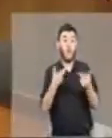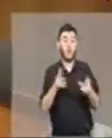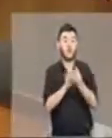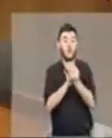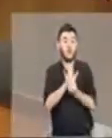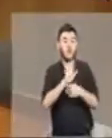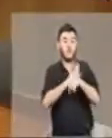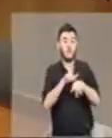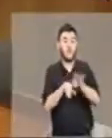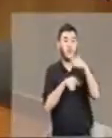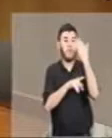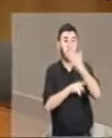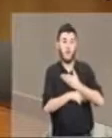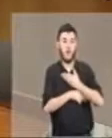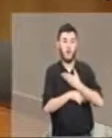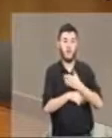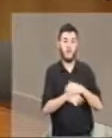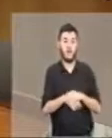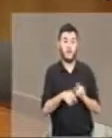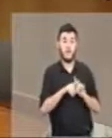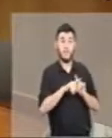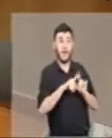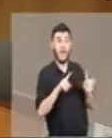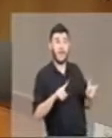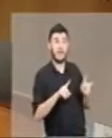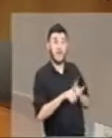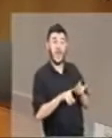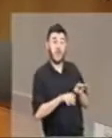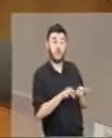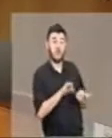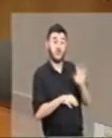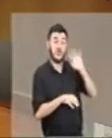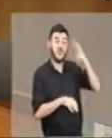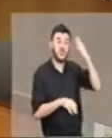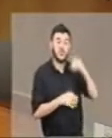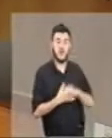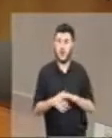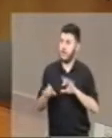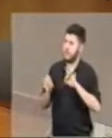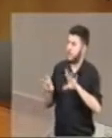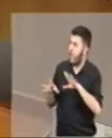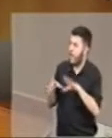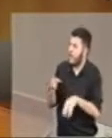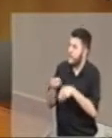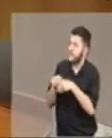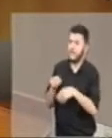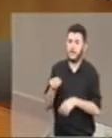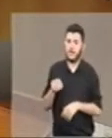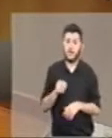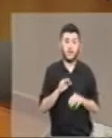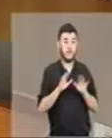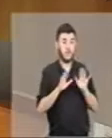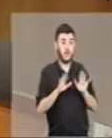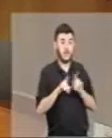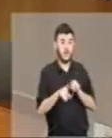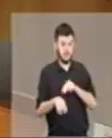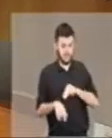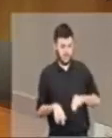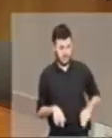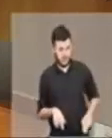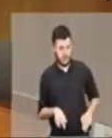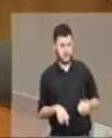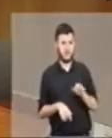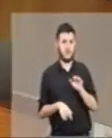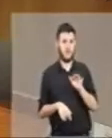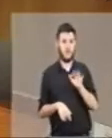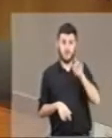aos parlamentares que têm reserva de jurisdição. Só acrescentar isso. Ministro Alexandre de Moraes. Se eu compreendi